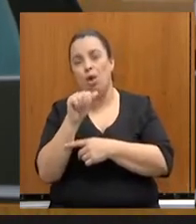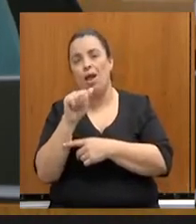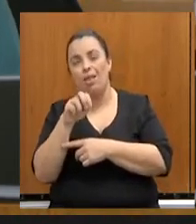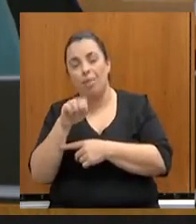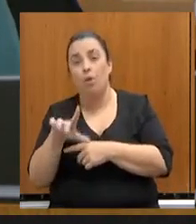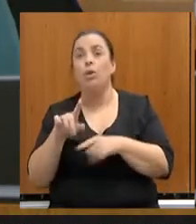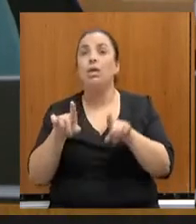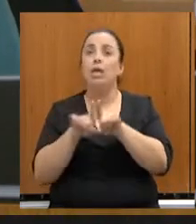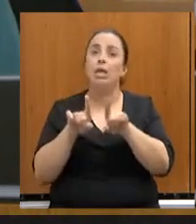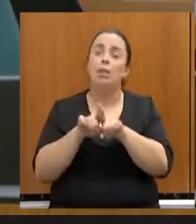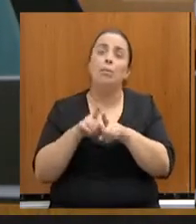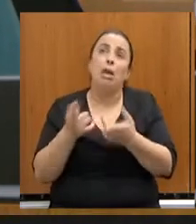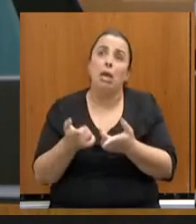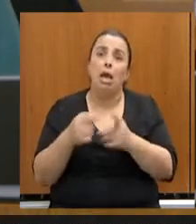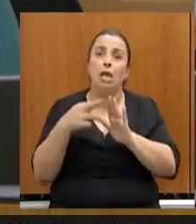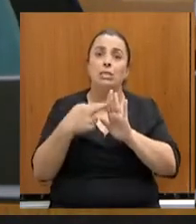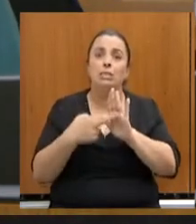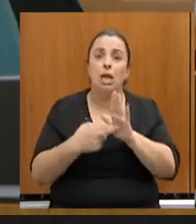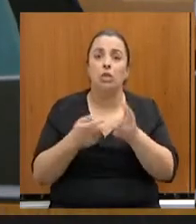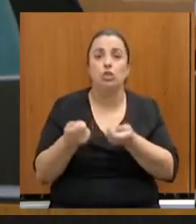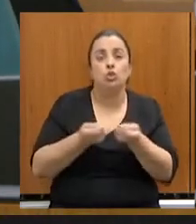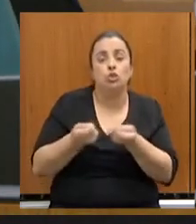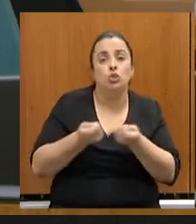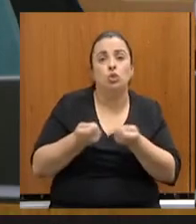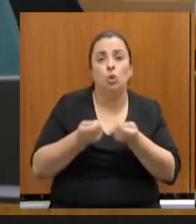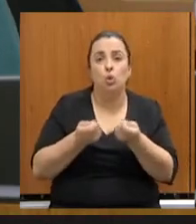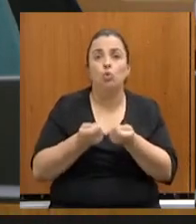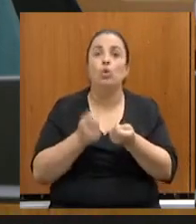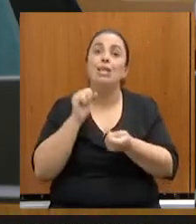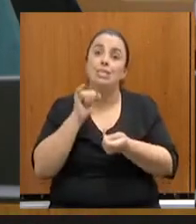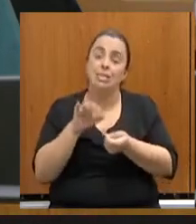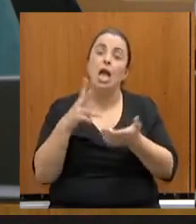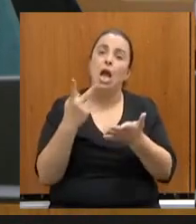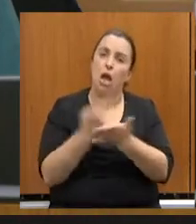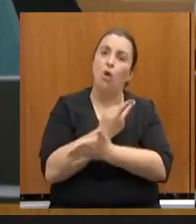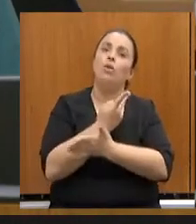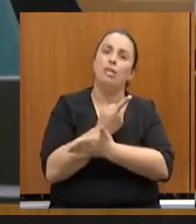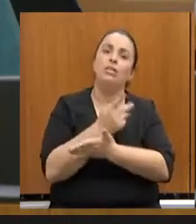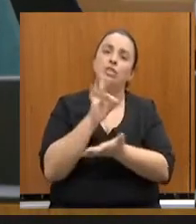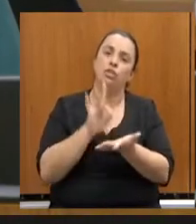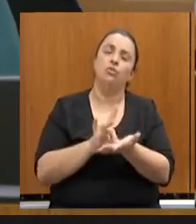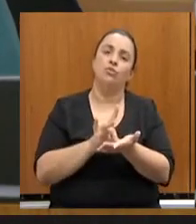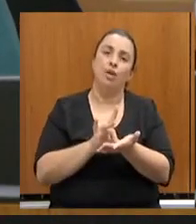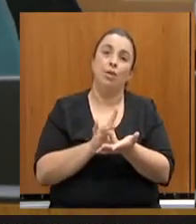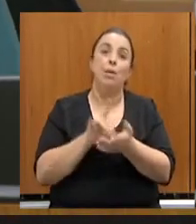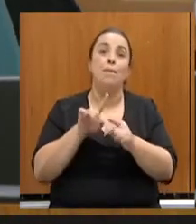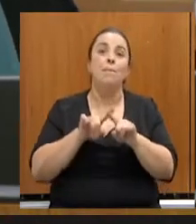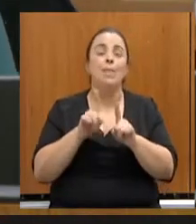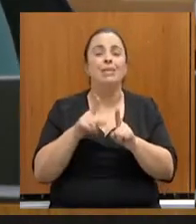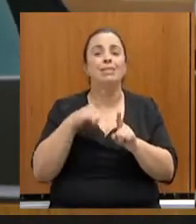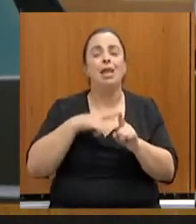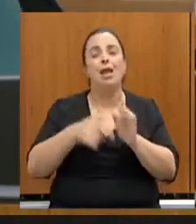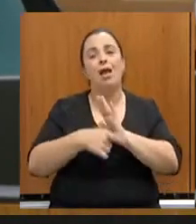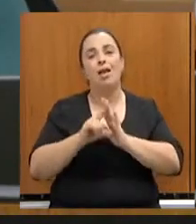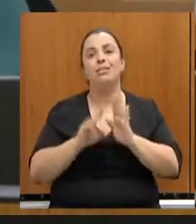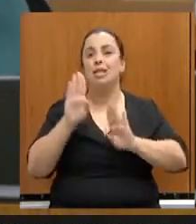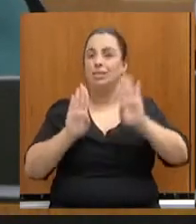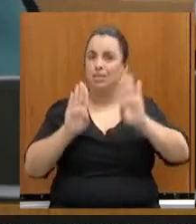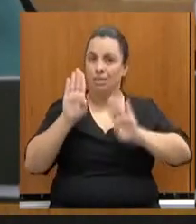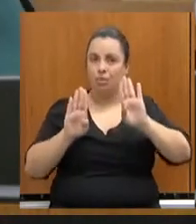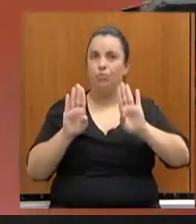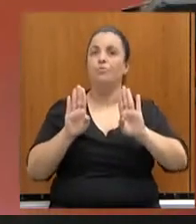medidas de controle necessário Caso haja viabilidade no empreendimento que é analisado na fase da licença prévia